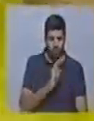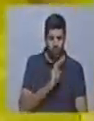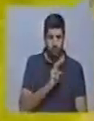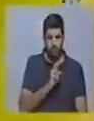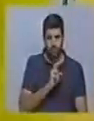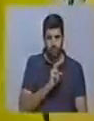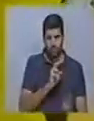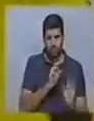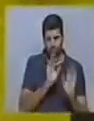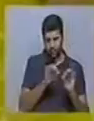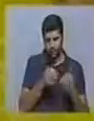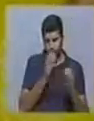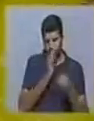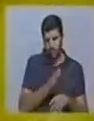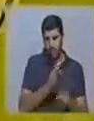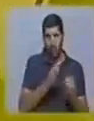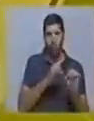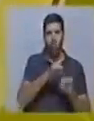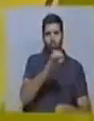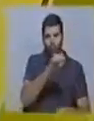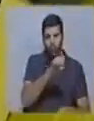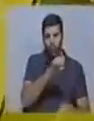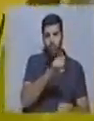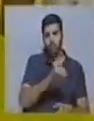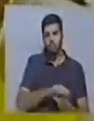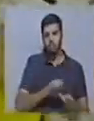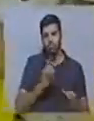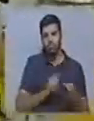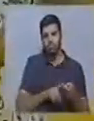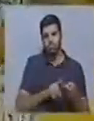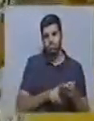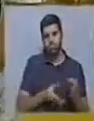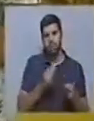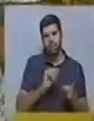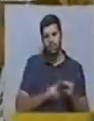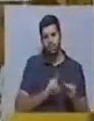fechar o nosso direto. Um diploma, verdade? Diploma. Com licença, mais.